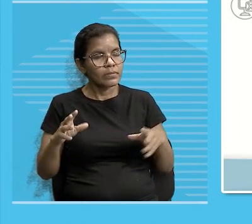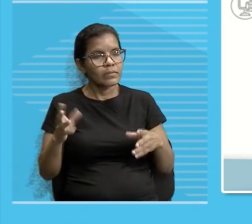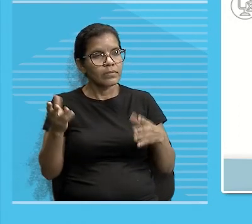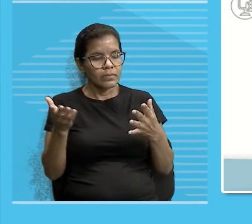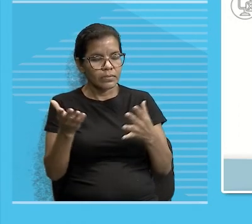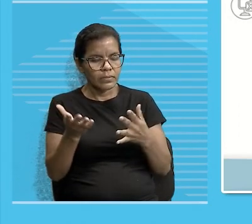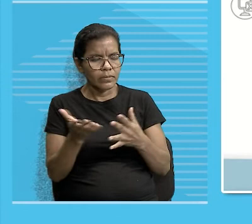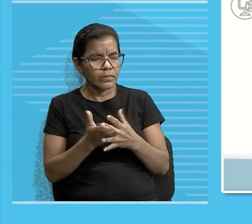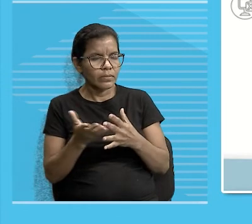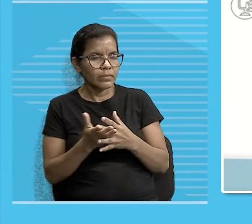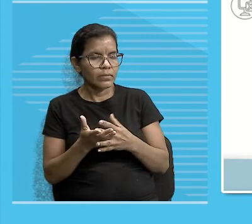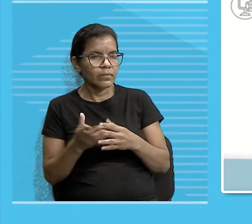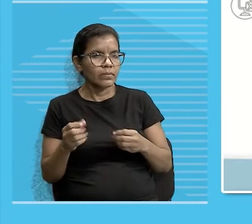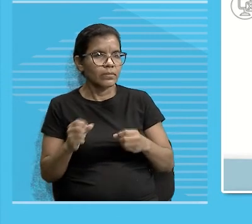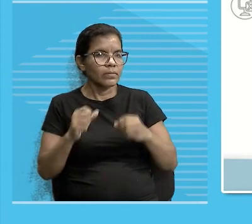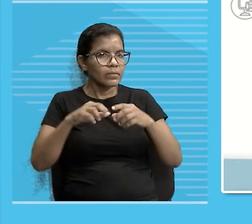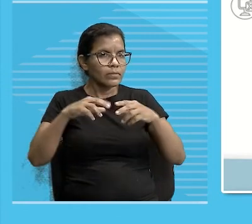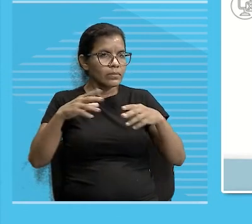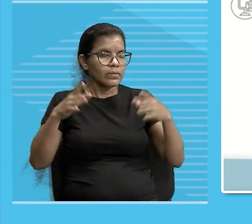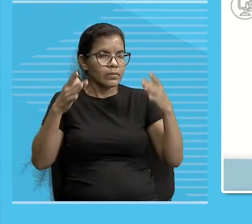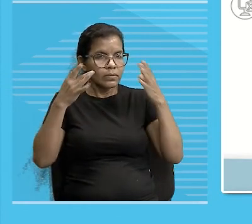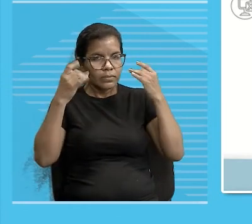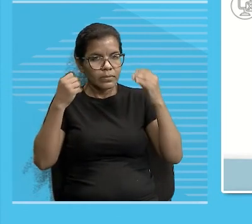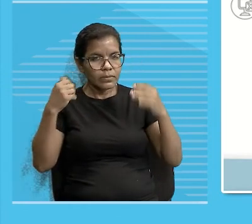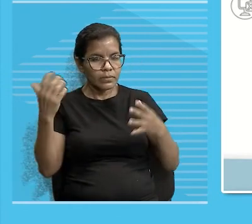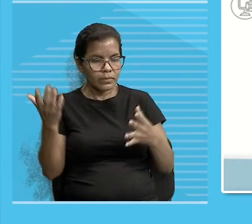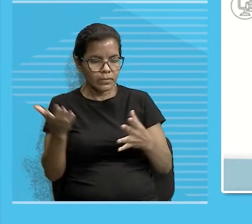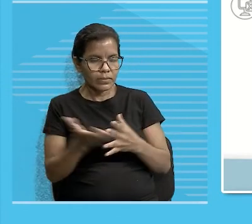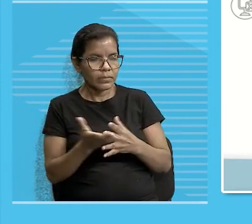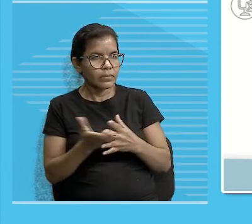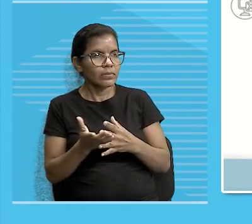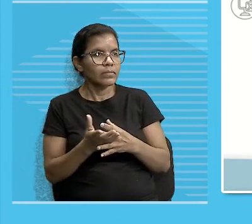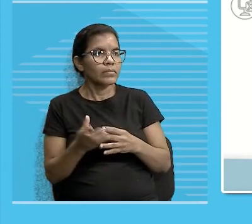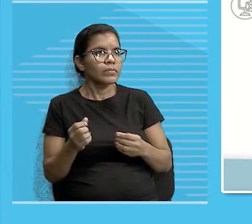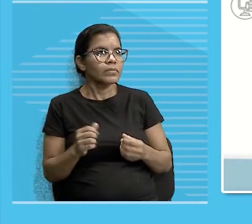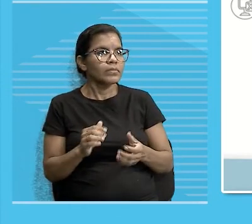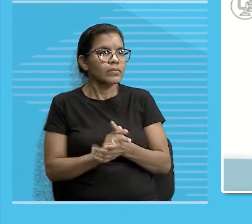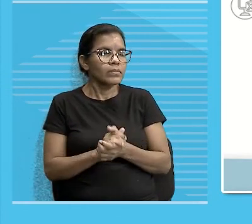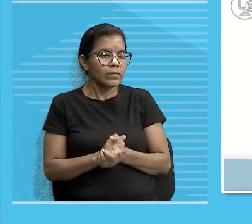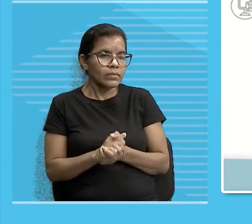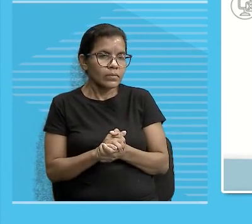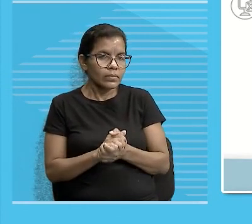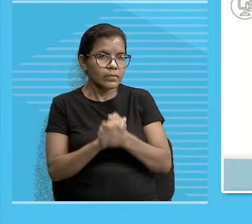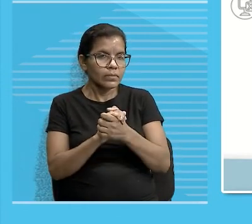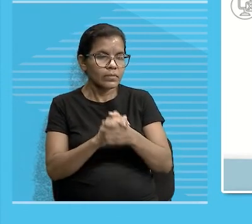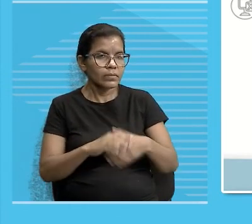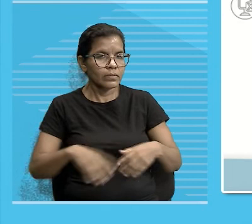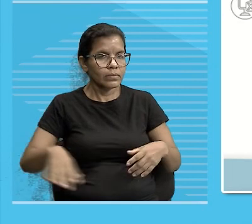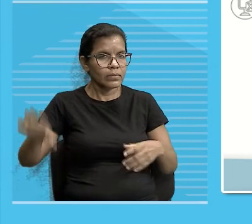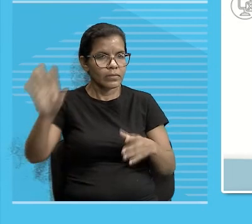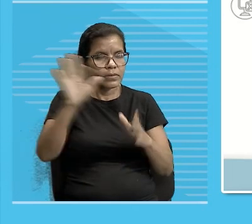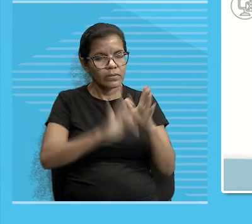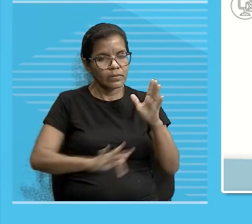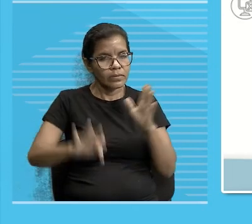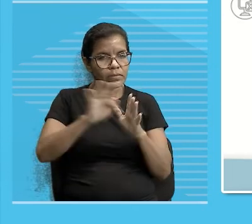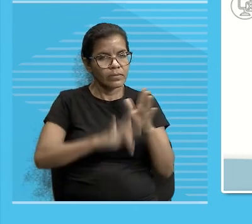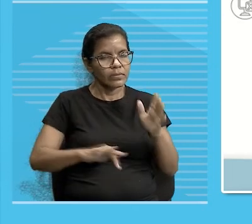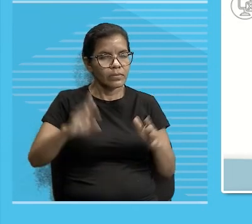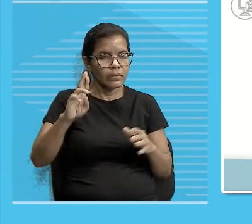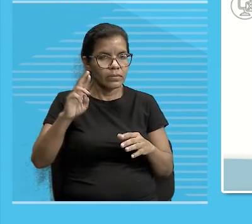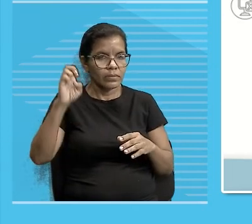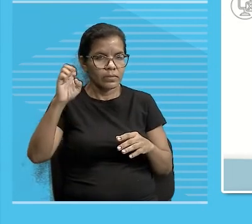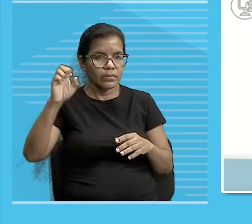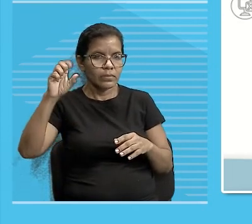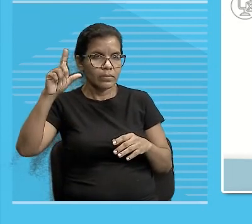à arte do período barroco, apreende-se que ele mostra todo um contexto da reforma e contra-reforma. A gente